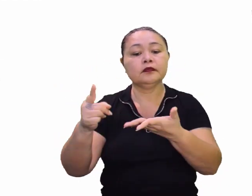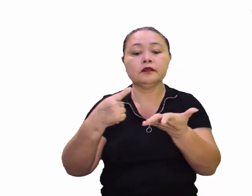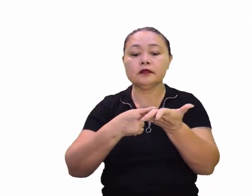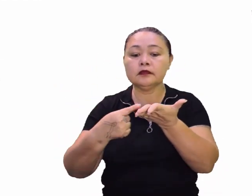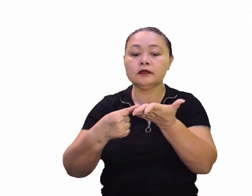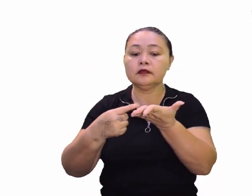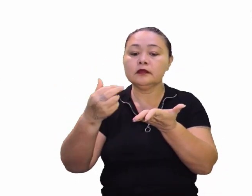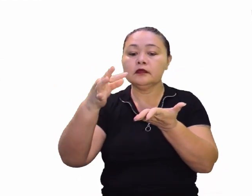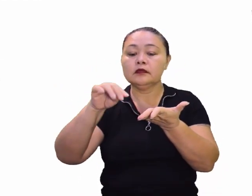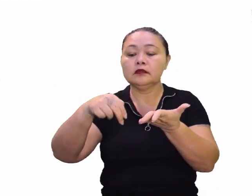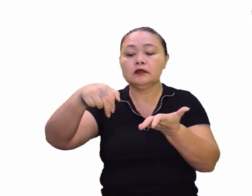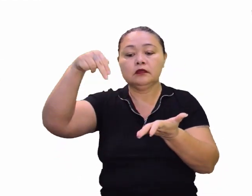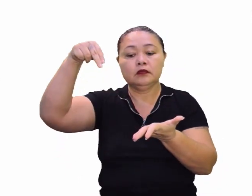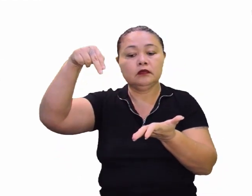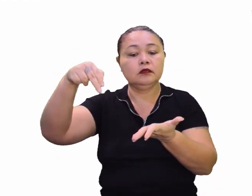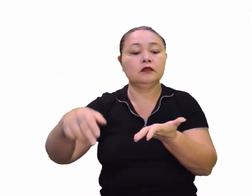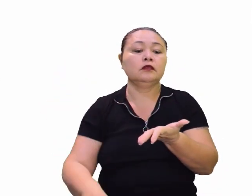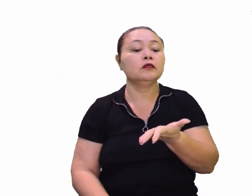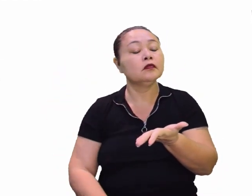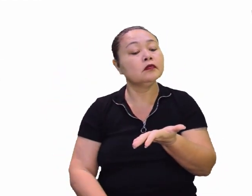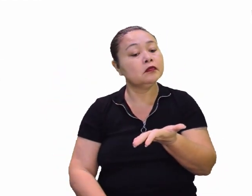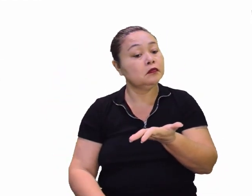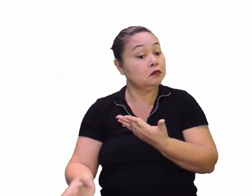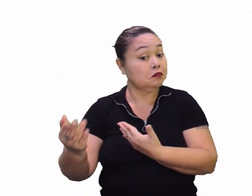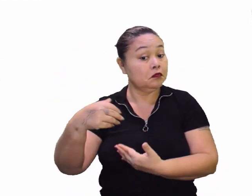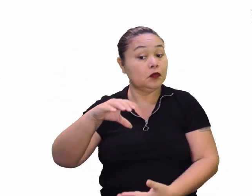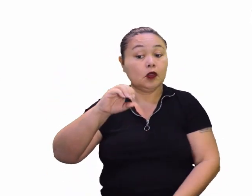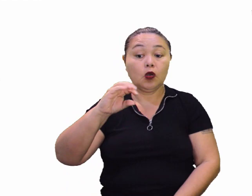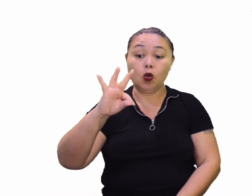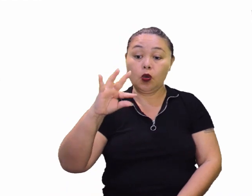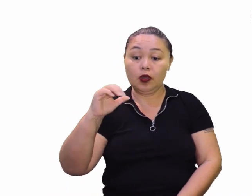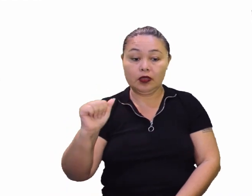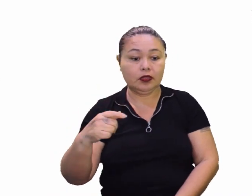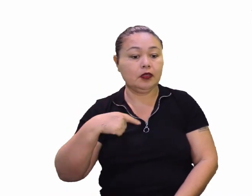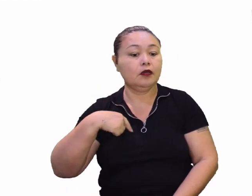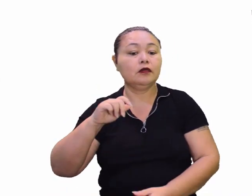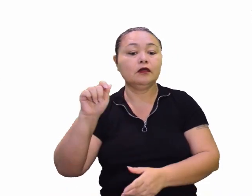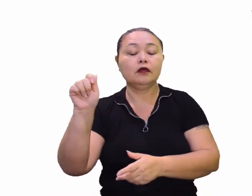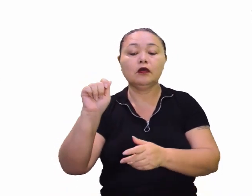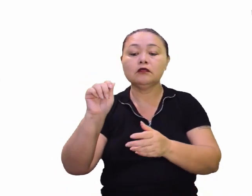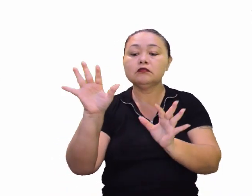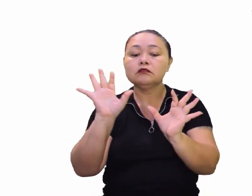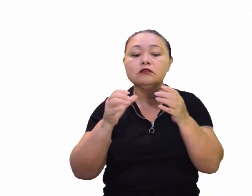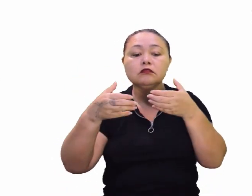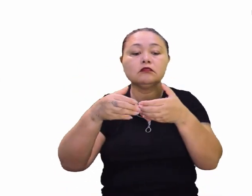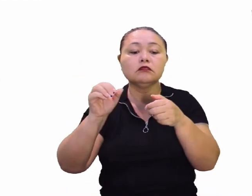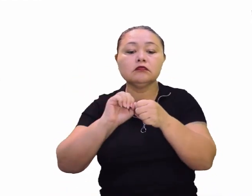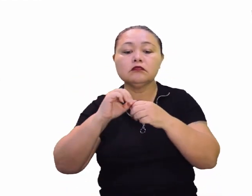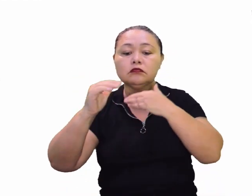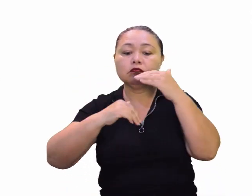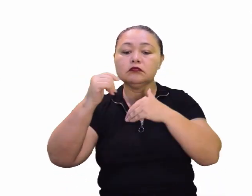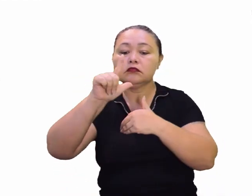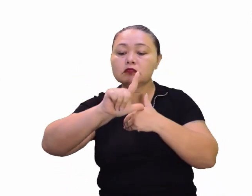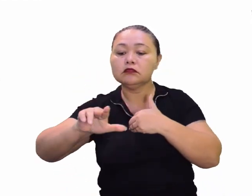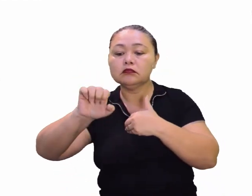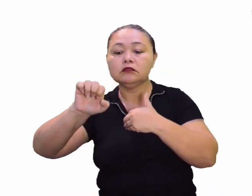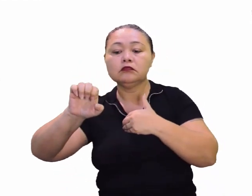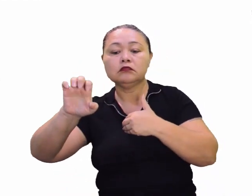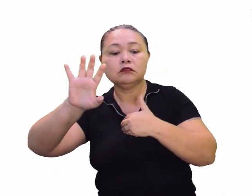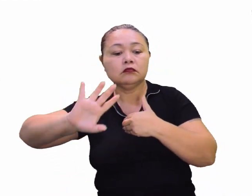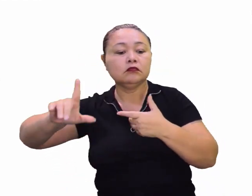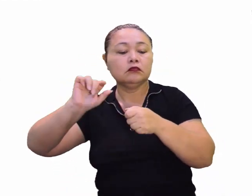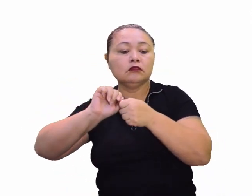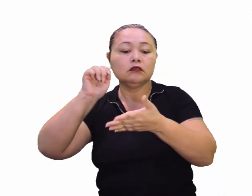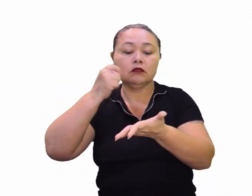do Tratado do Atlântico Norte, a OTAN. B. Associação Progressista do Leste Europeu. C. Pacto